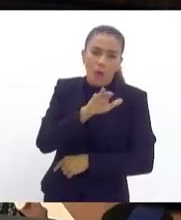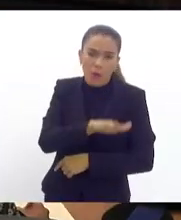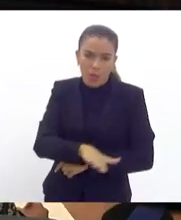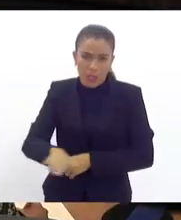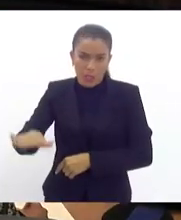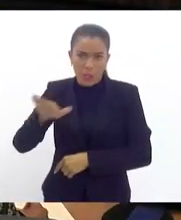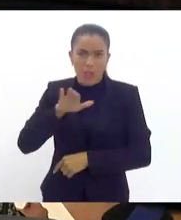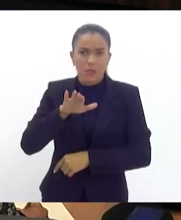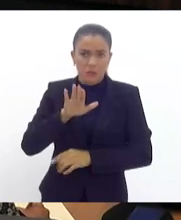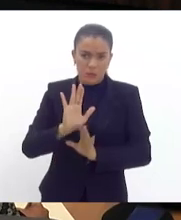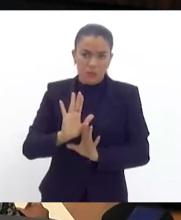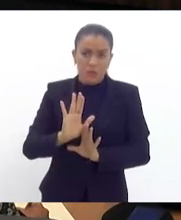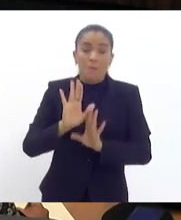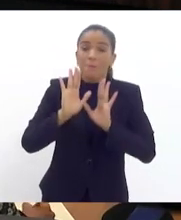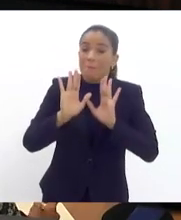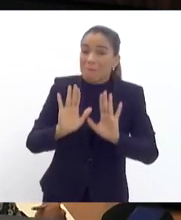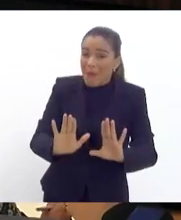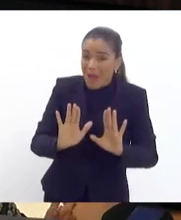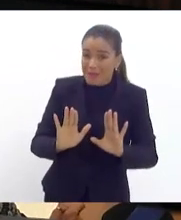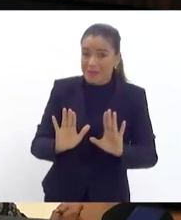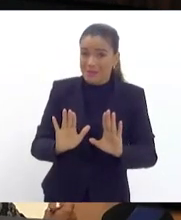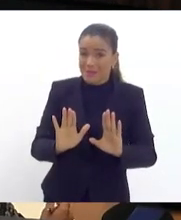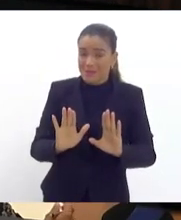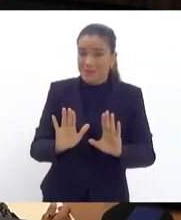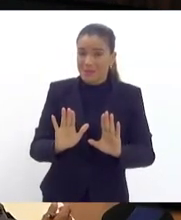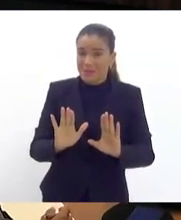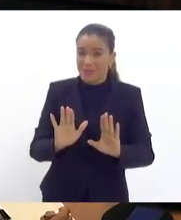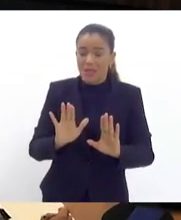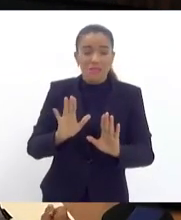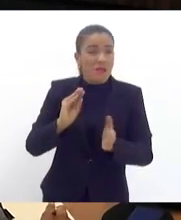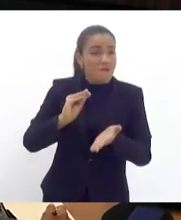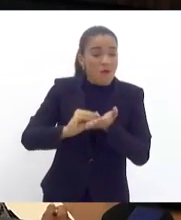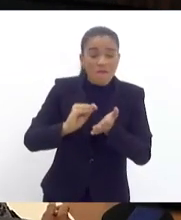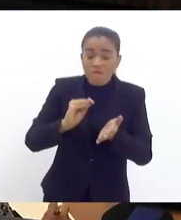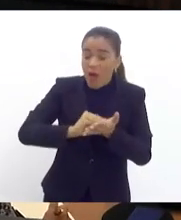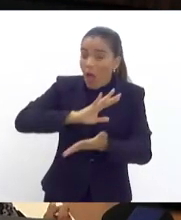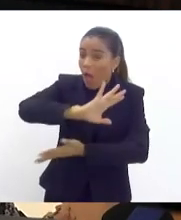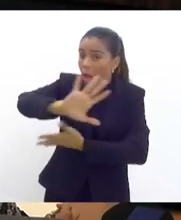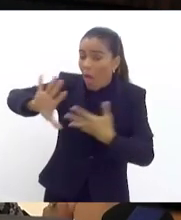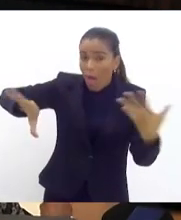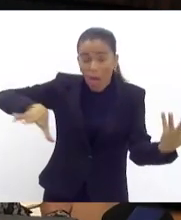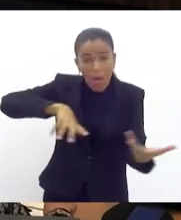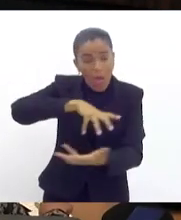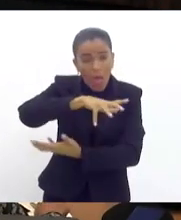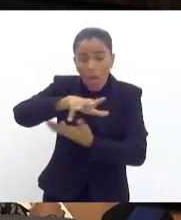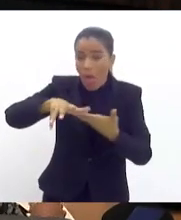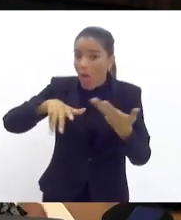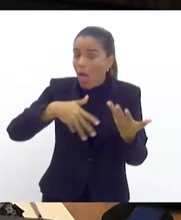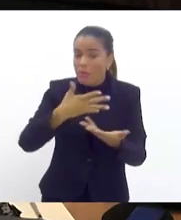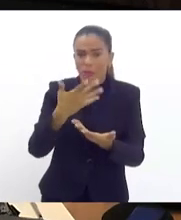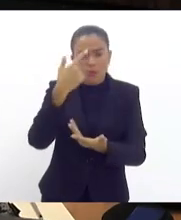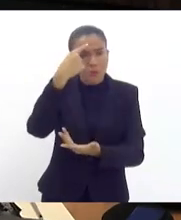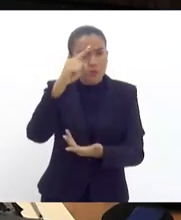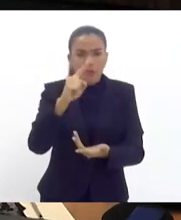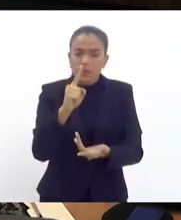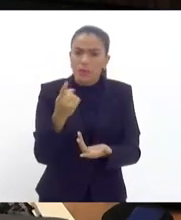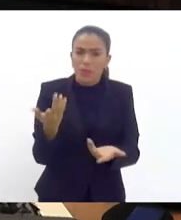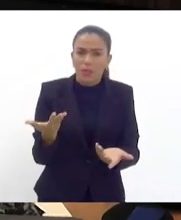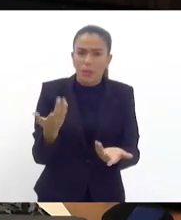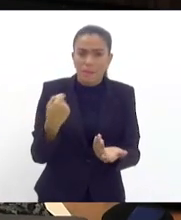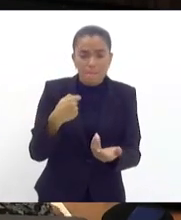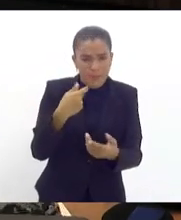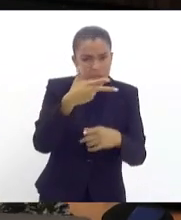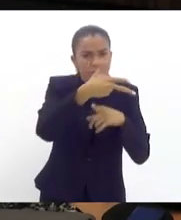deixar na minha casa quem quiser mas dá uma desorganização eu não sei o que falar tem que ver